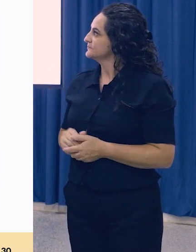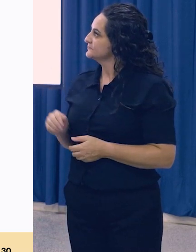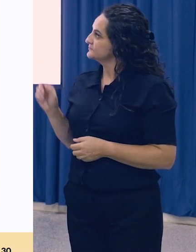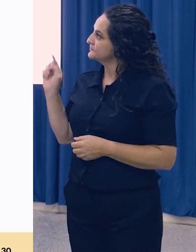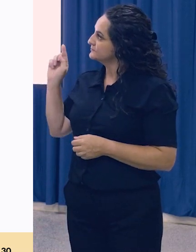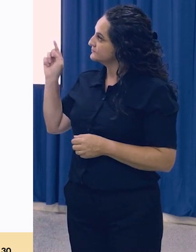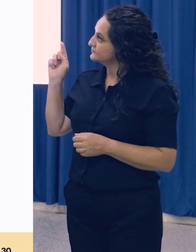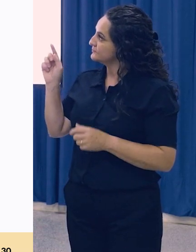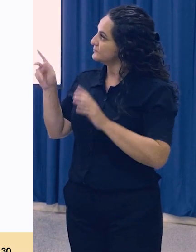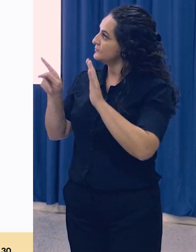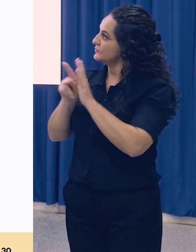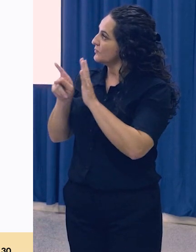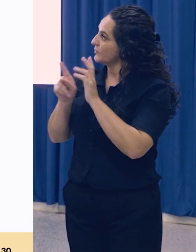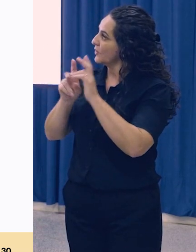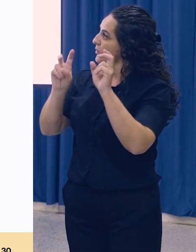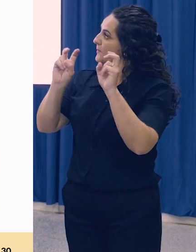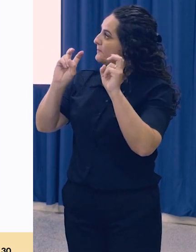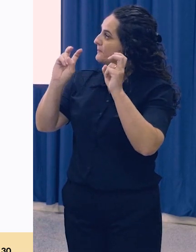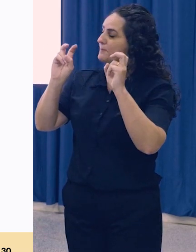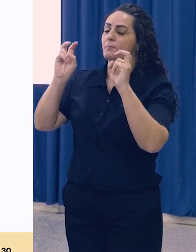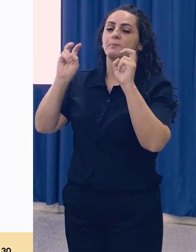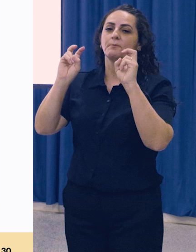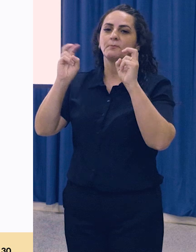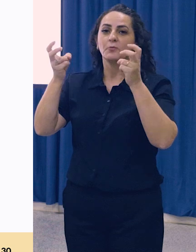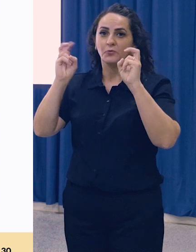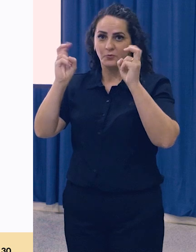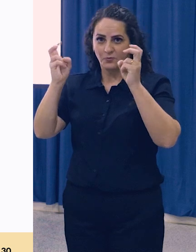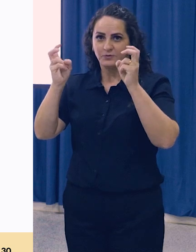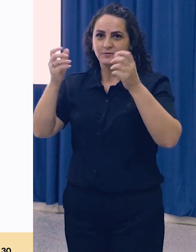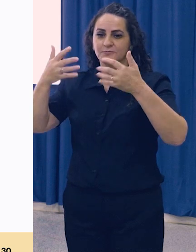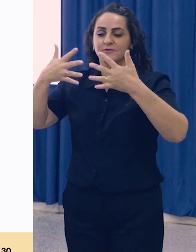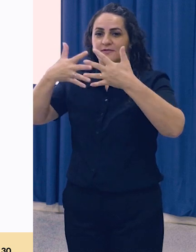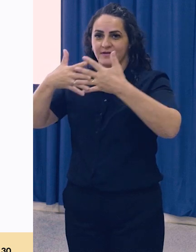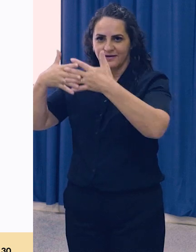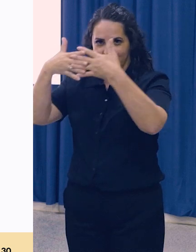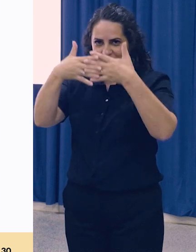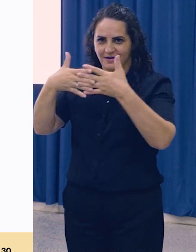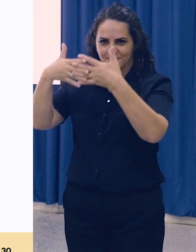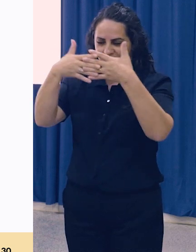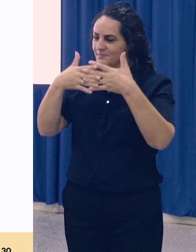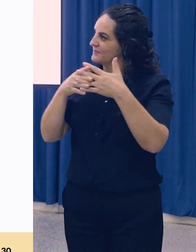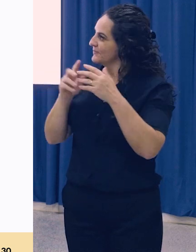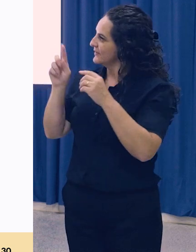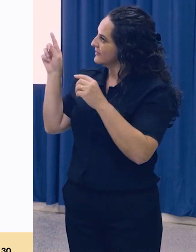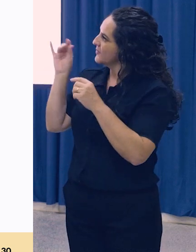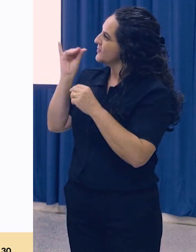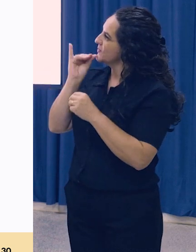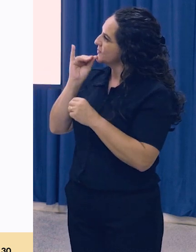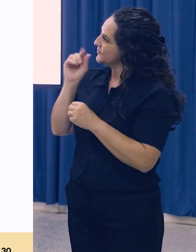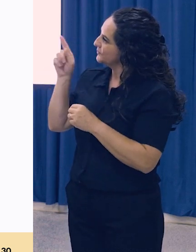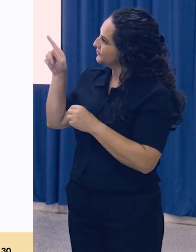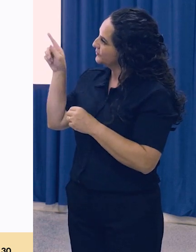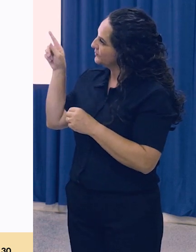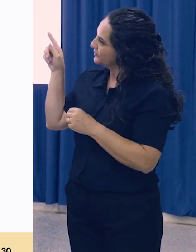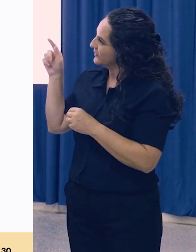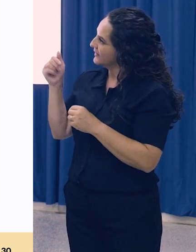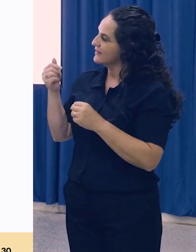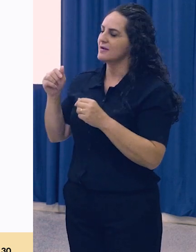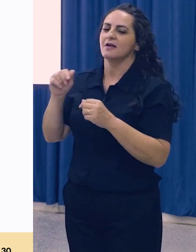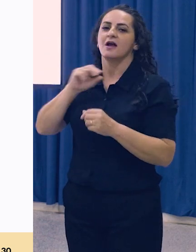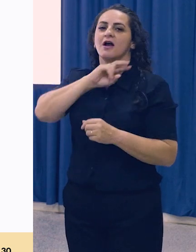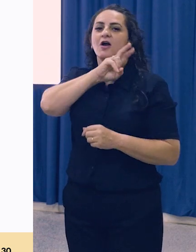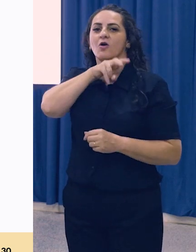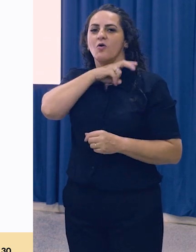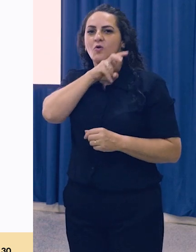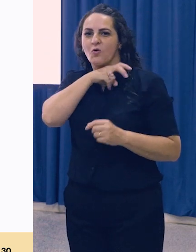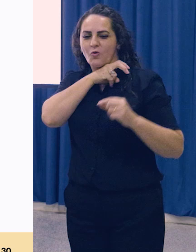Aqui são revestimentos de ônibus e caminhão, que é bus door, que a gente chama. Então, por exemplo, aqui, que é uma cobra